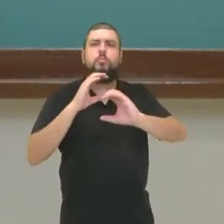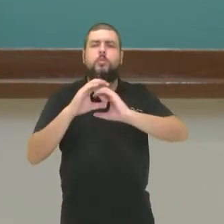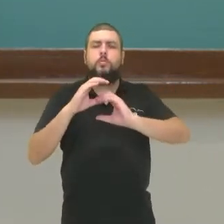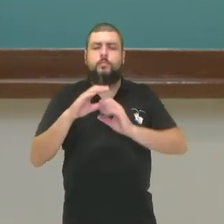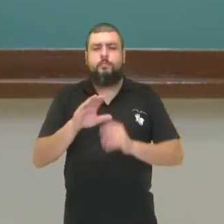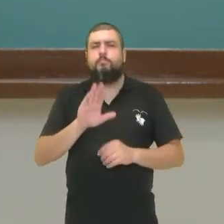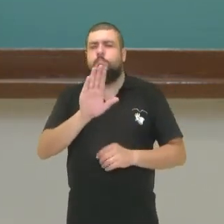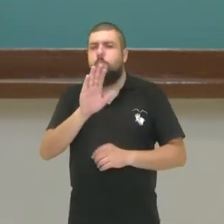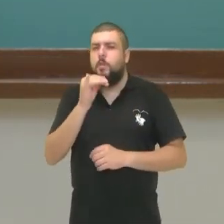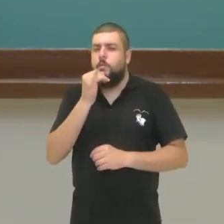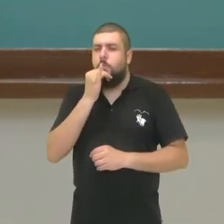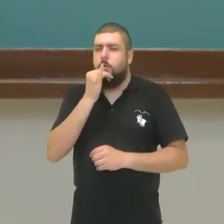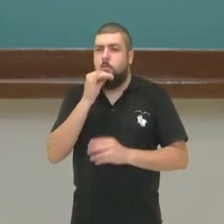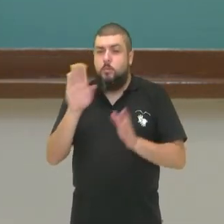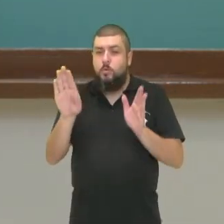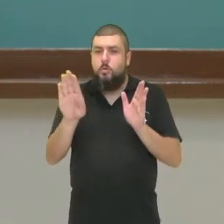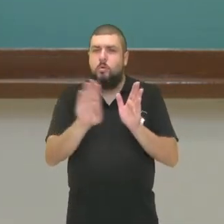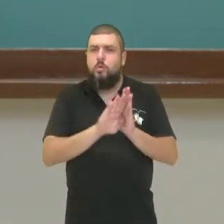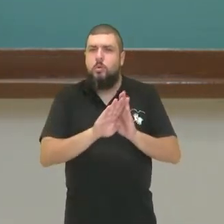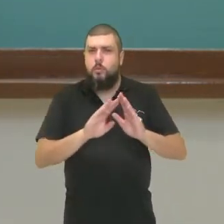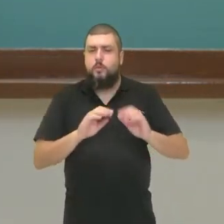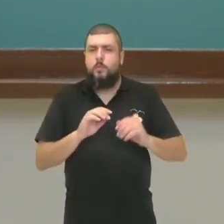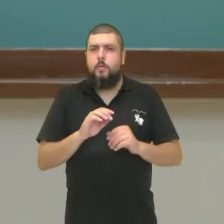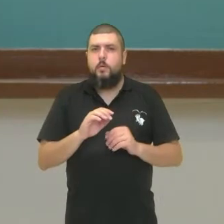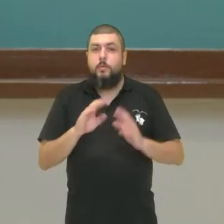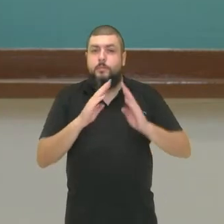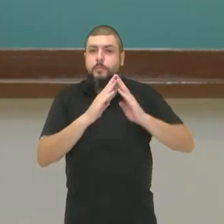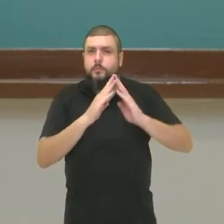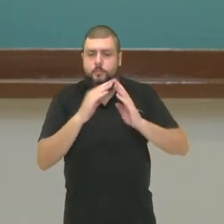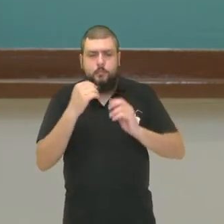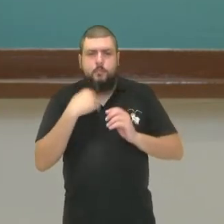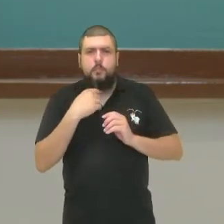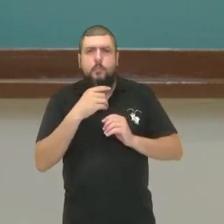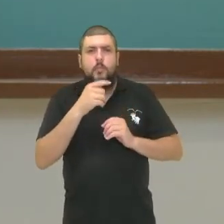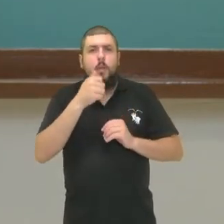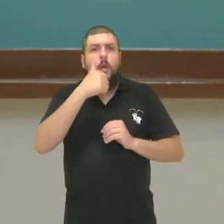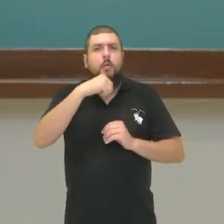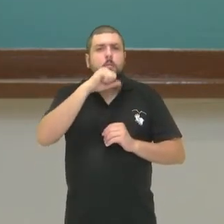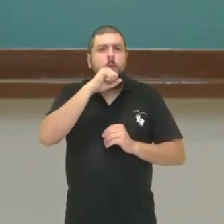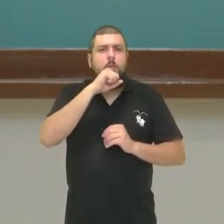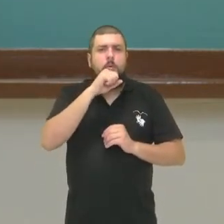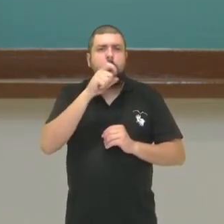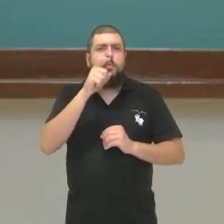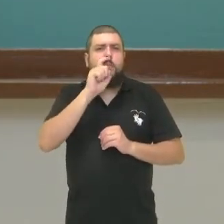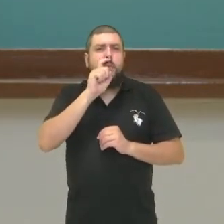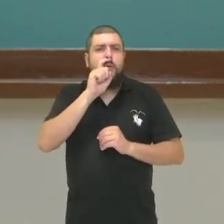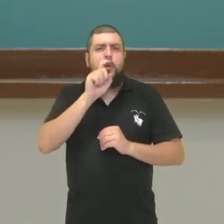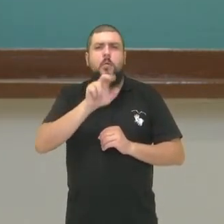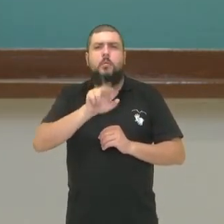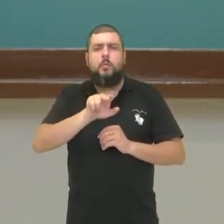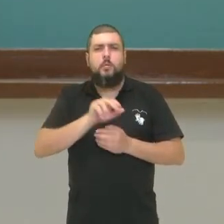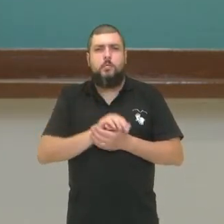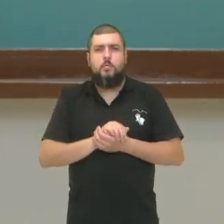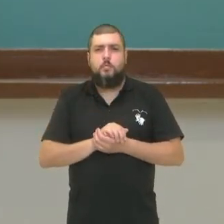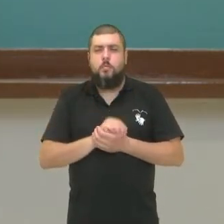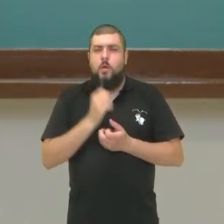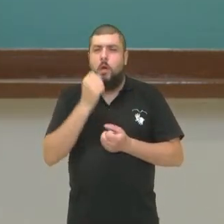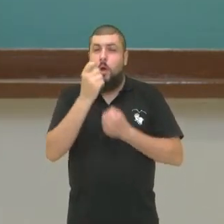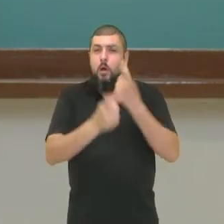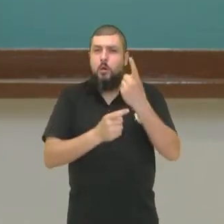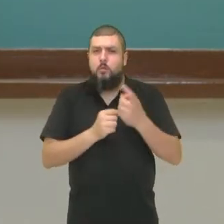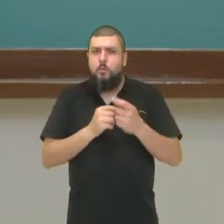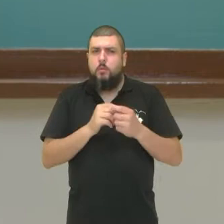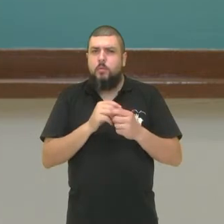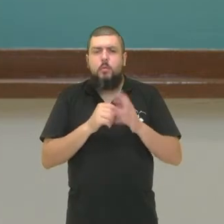na sua casa e a sua mãe, ou seu pai, ou seu irmão, né, ou quem mora ali com você, muitas vezes não precisa nem falar